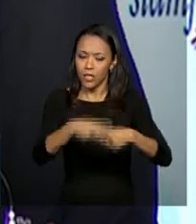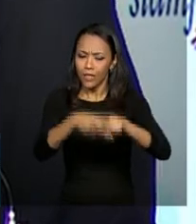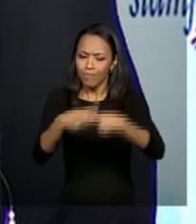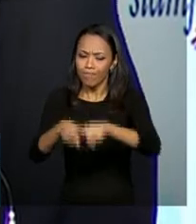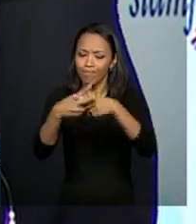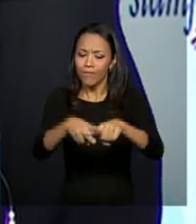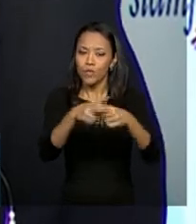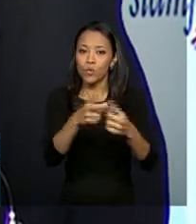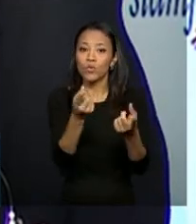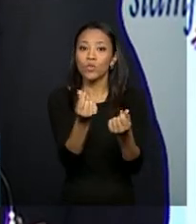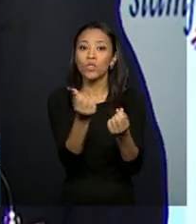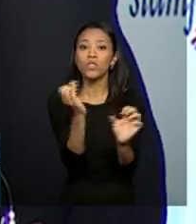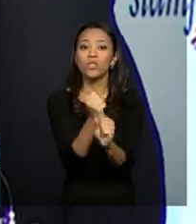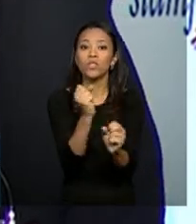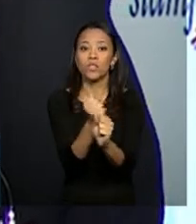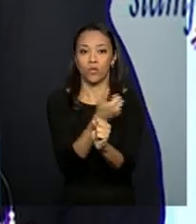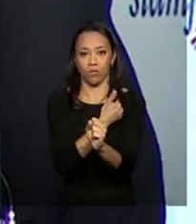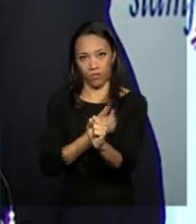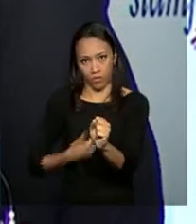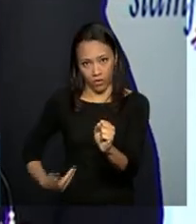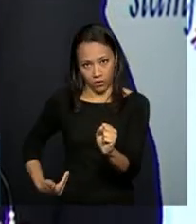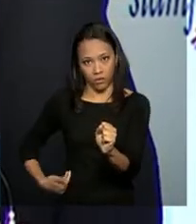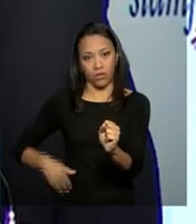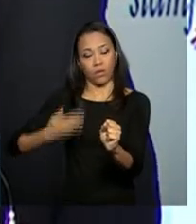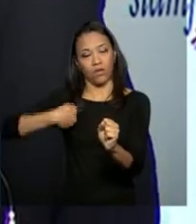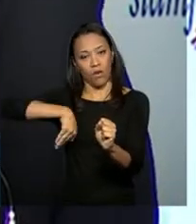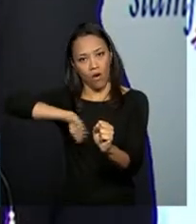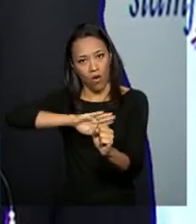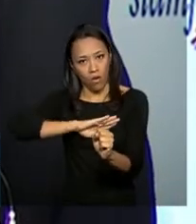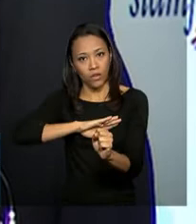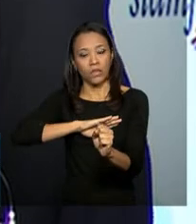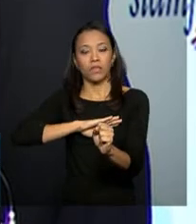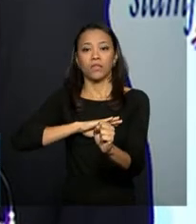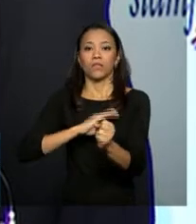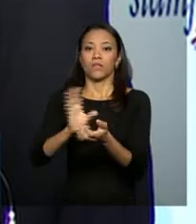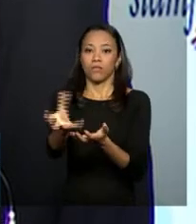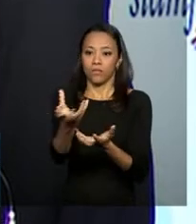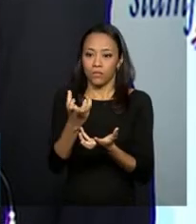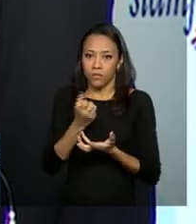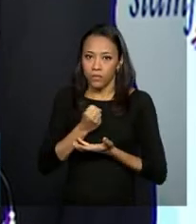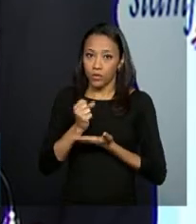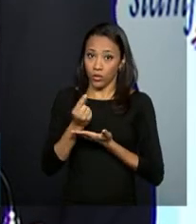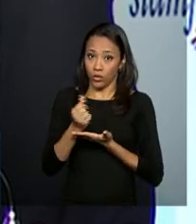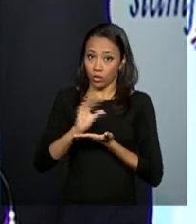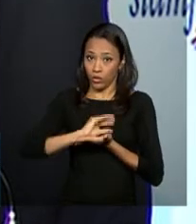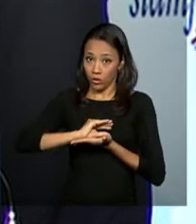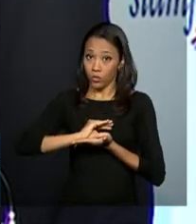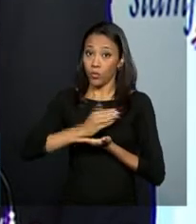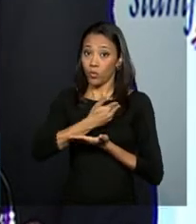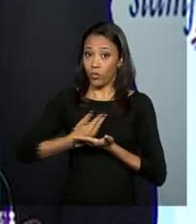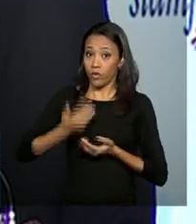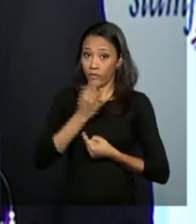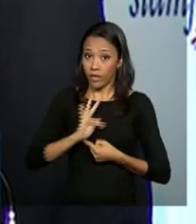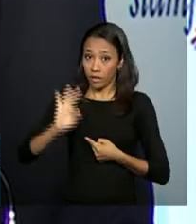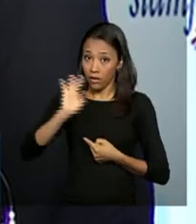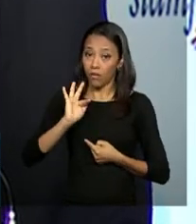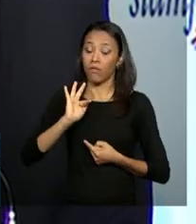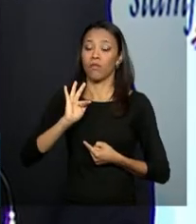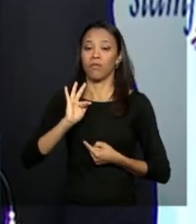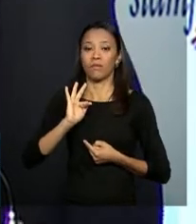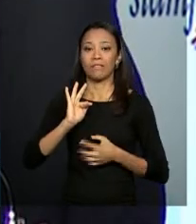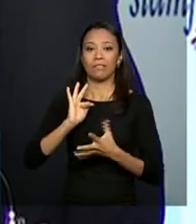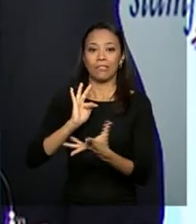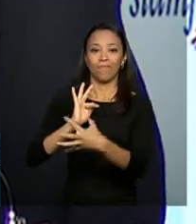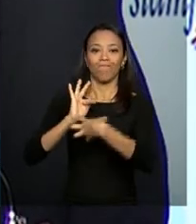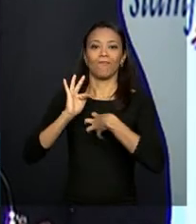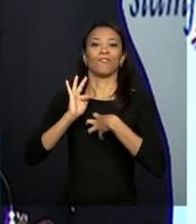Porque, como eu disse para vocês, nós absorvemos no orçamento do governo federal uma parte importante da